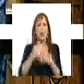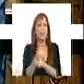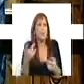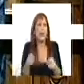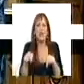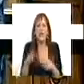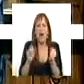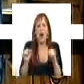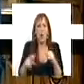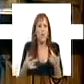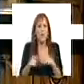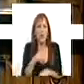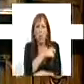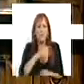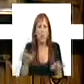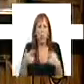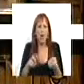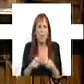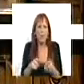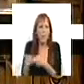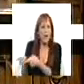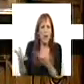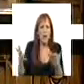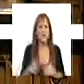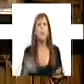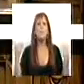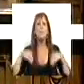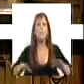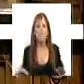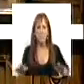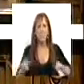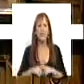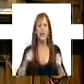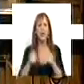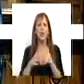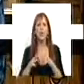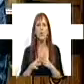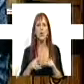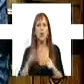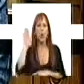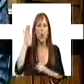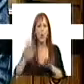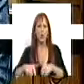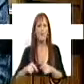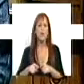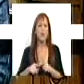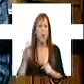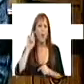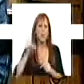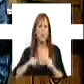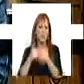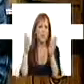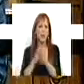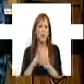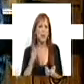já, este acordo não representa qualquer problema. De qualquer forma, tratou-se de uma conferência importante, não